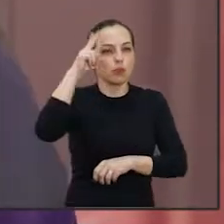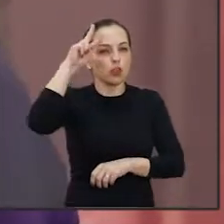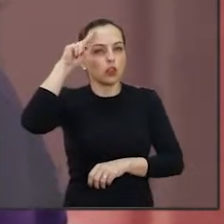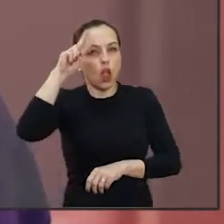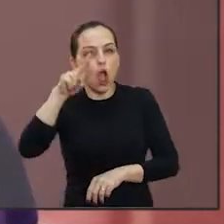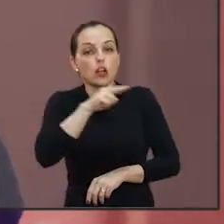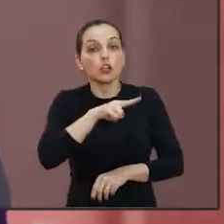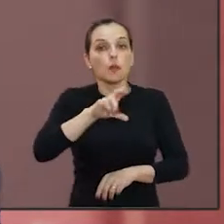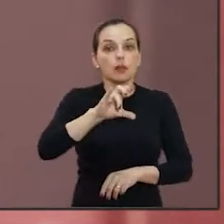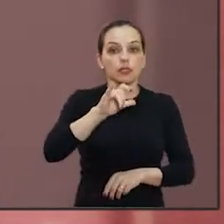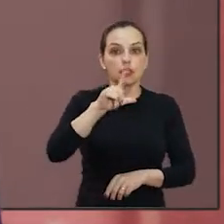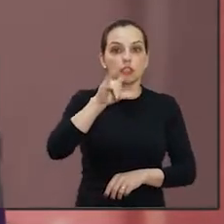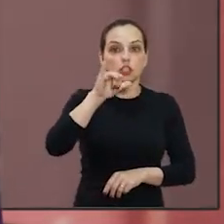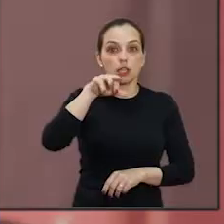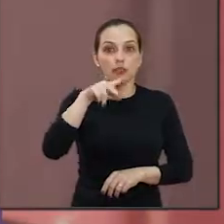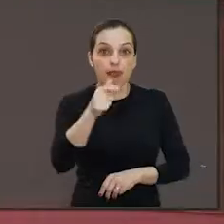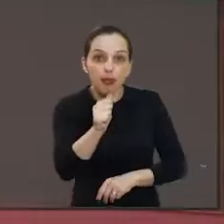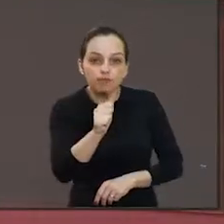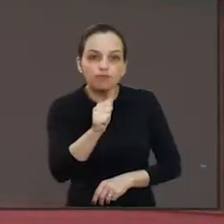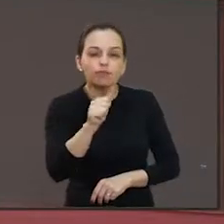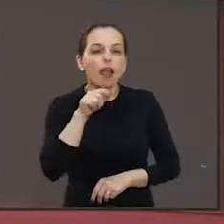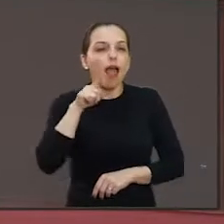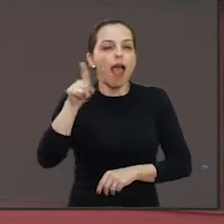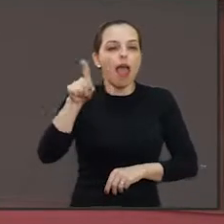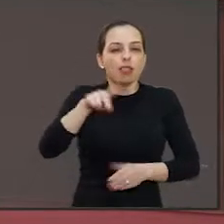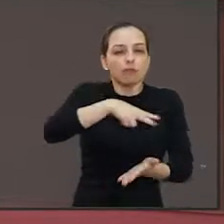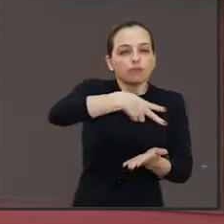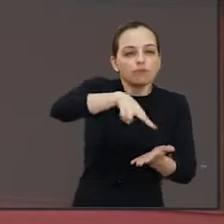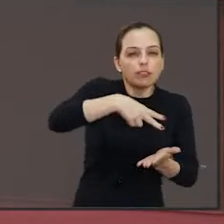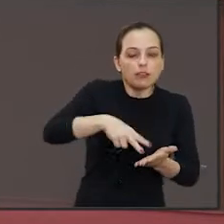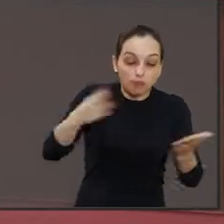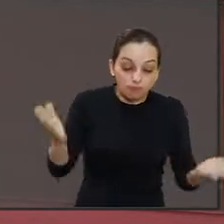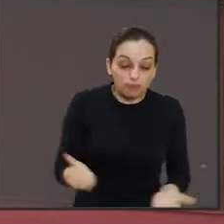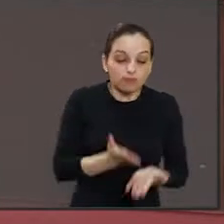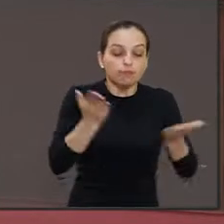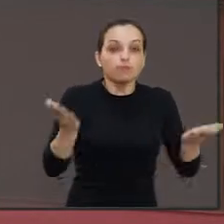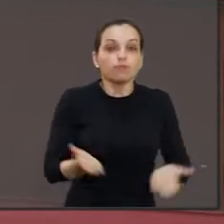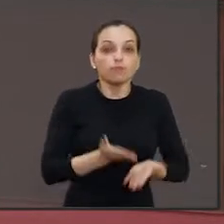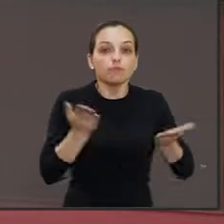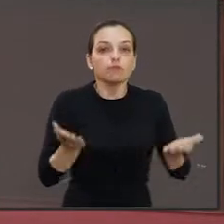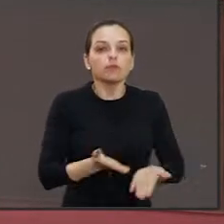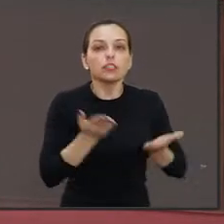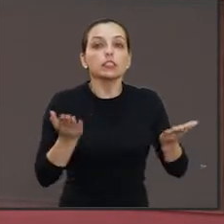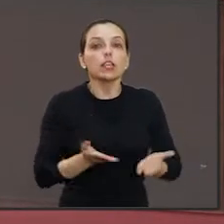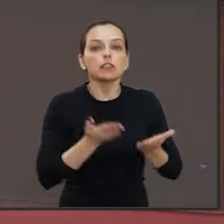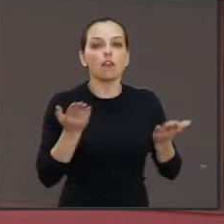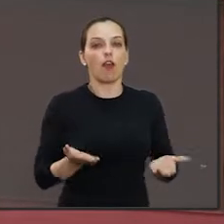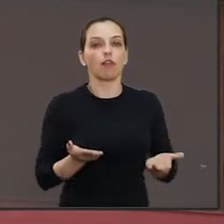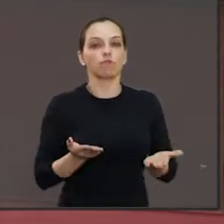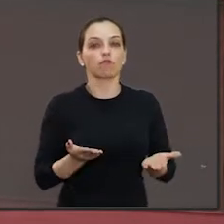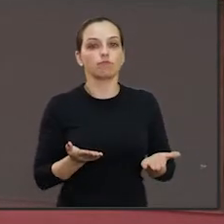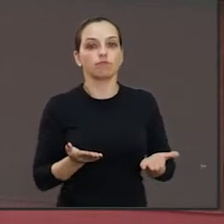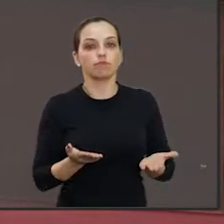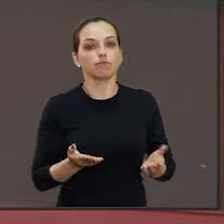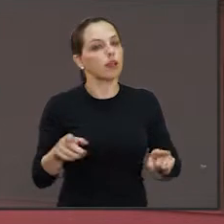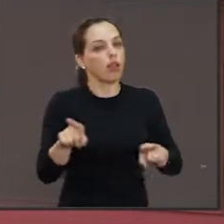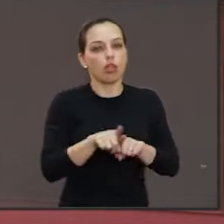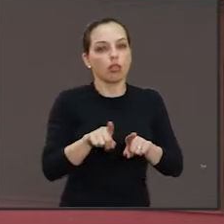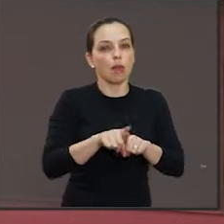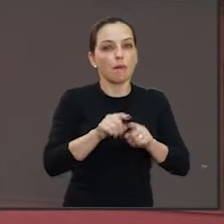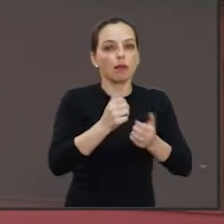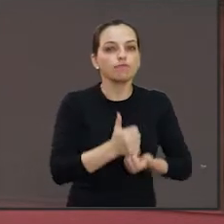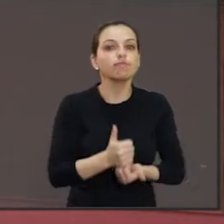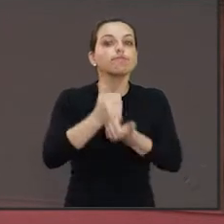dia que eu fiquei sabendo que ela ia ser minha professora, eu quase tive um infarto infantil. E depois foi a pessoa que mais me